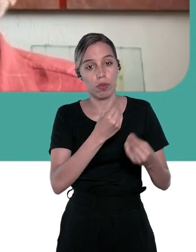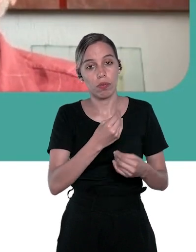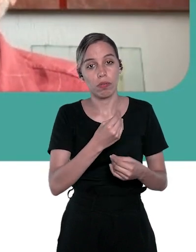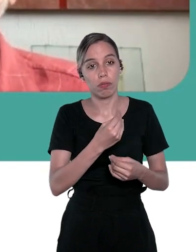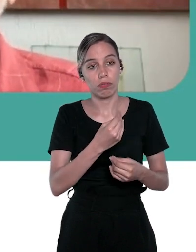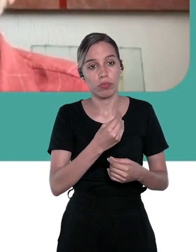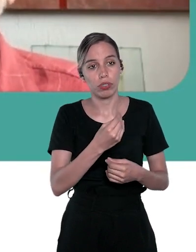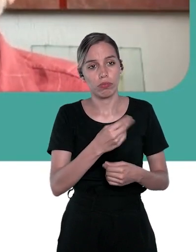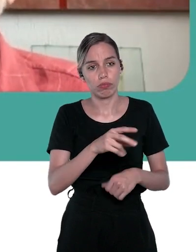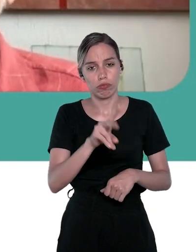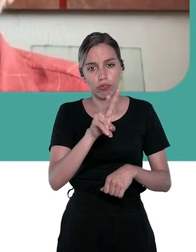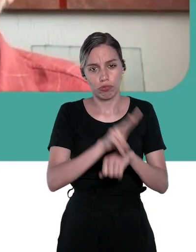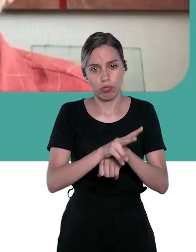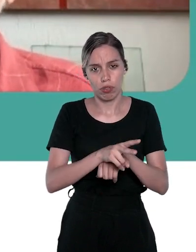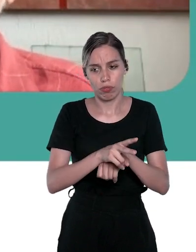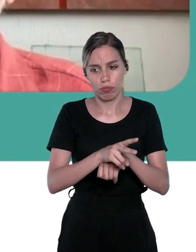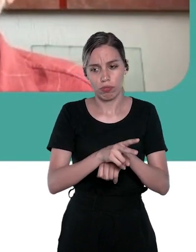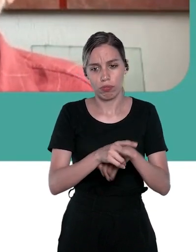foi bem interessante.